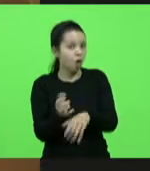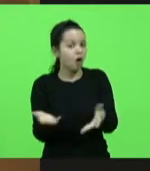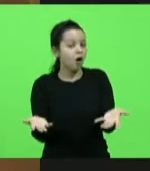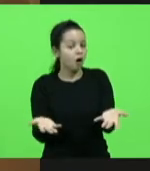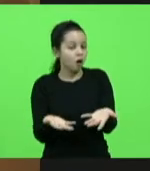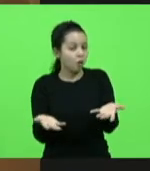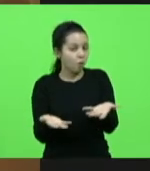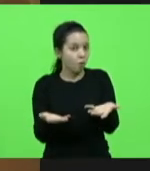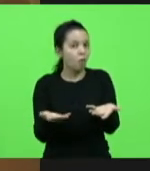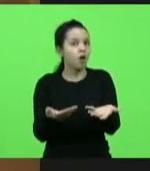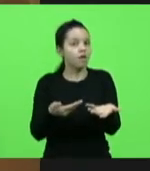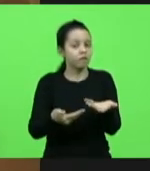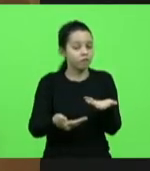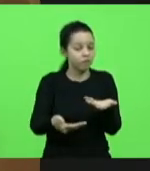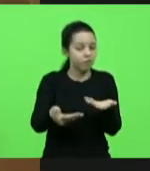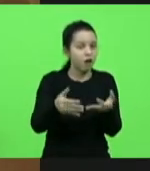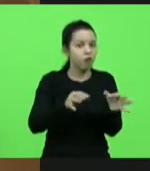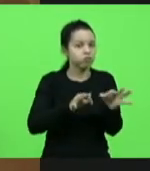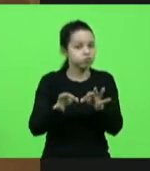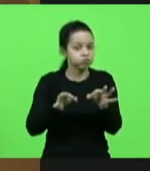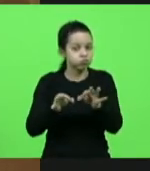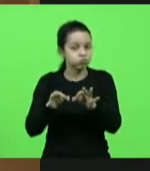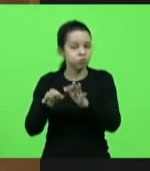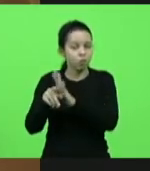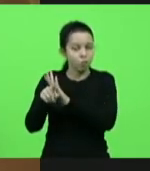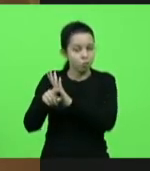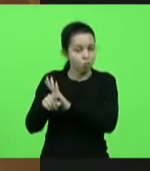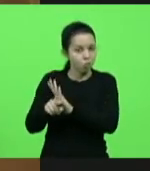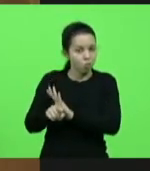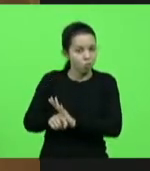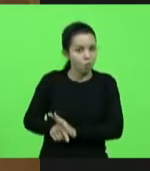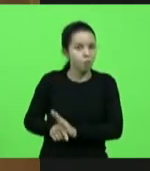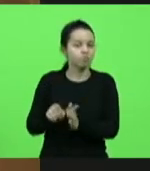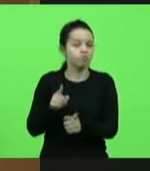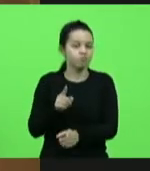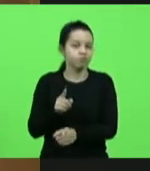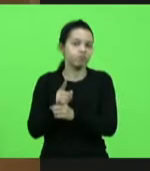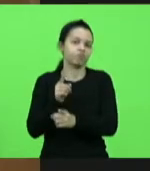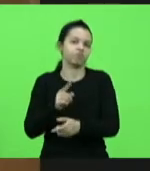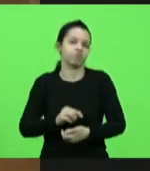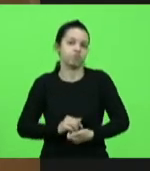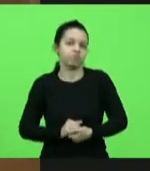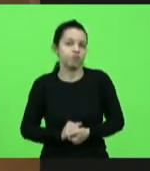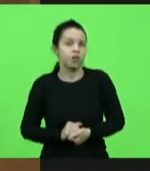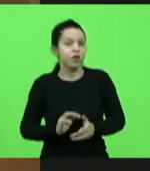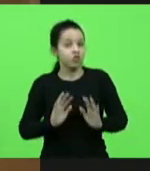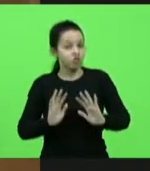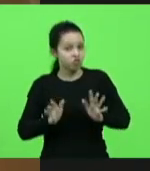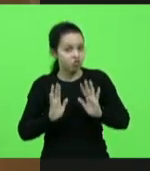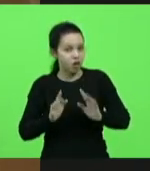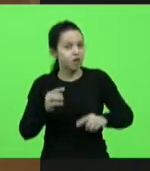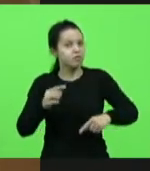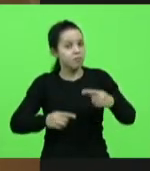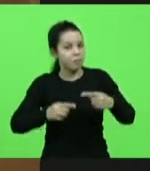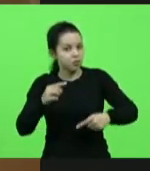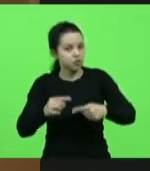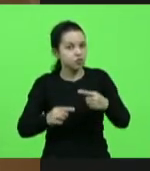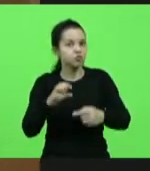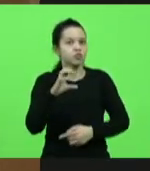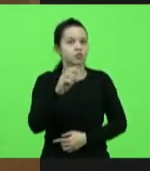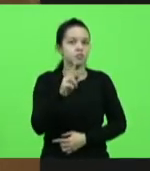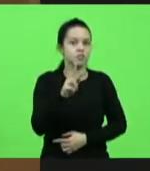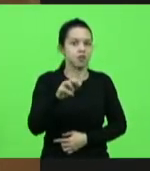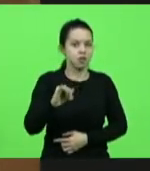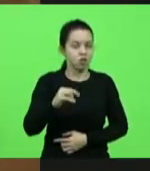para investigação desse processo. Foi debatido isso na CPI, a gente